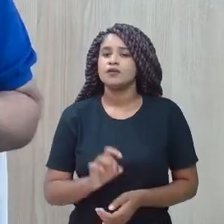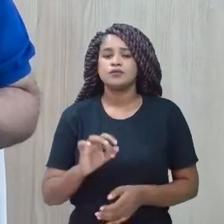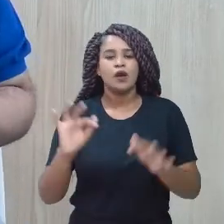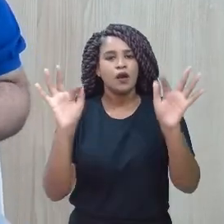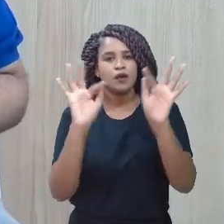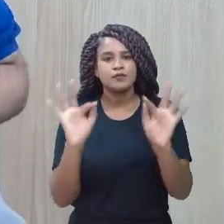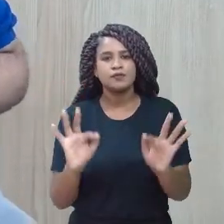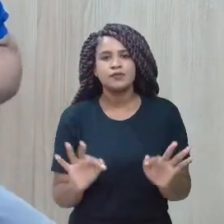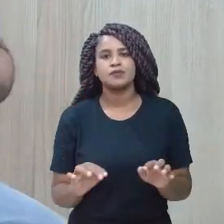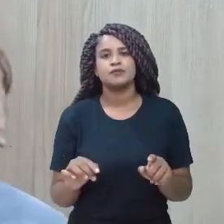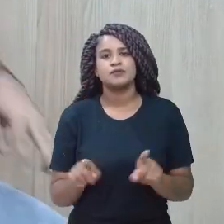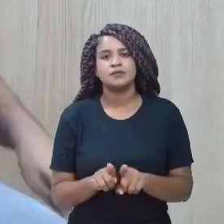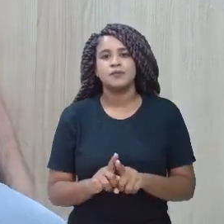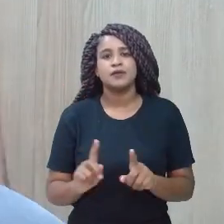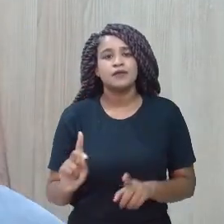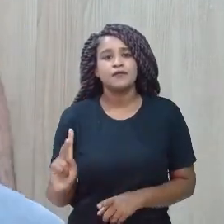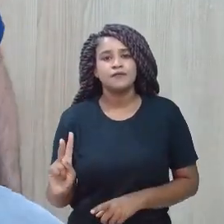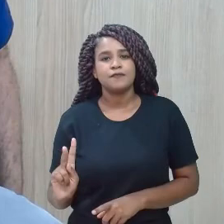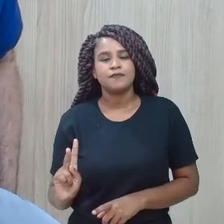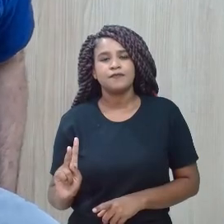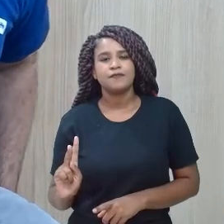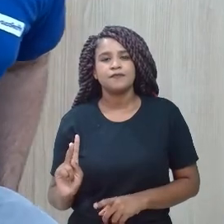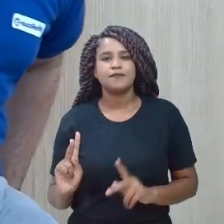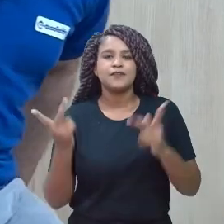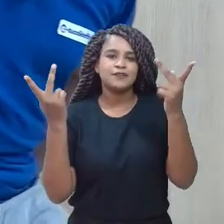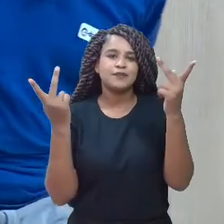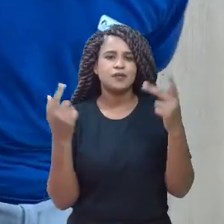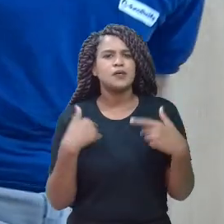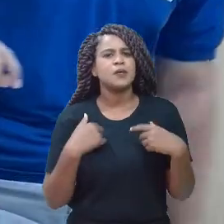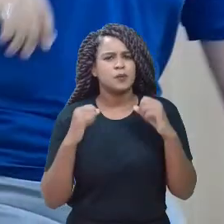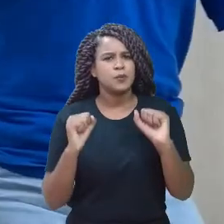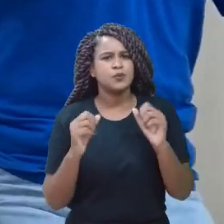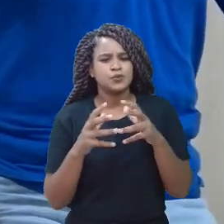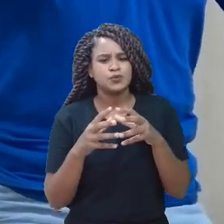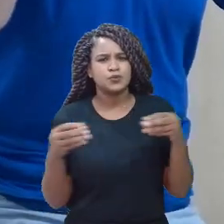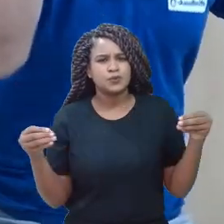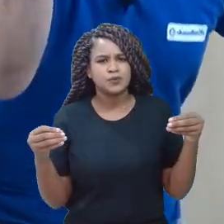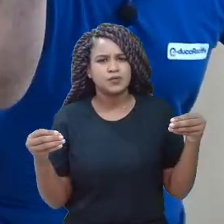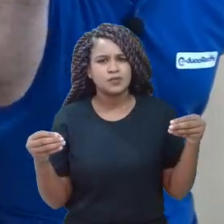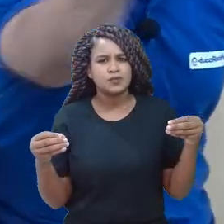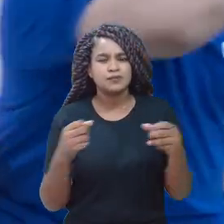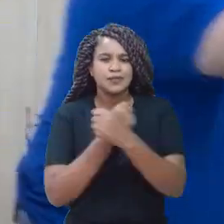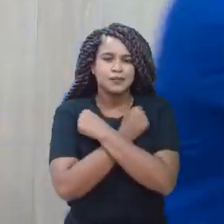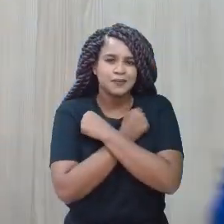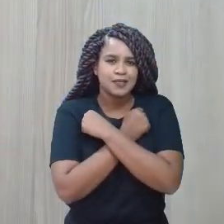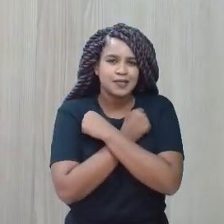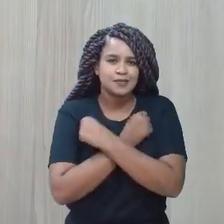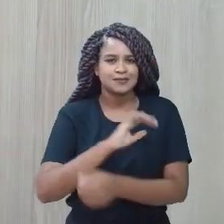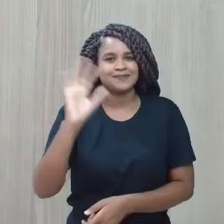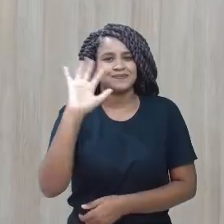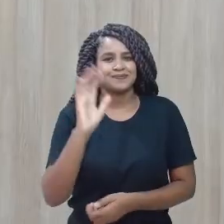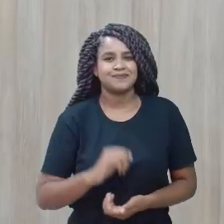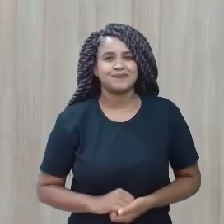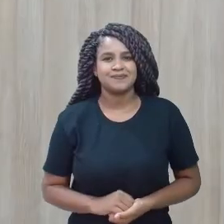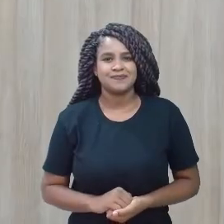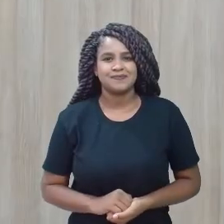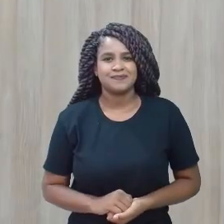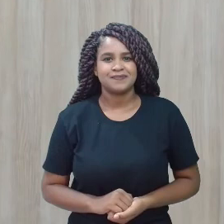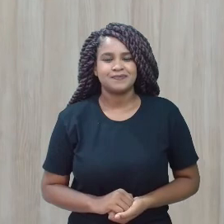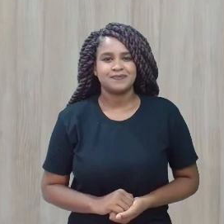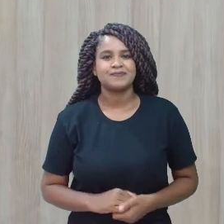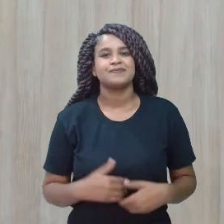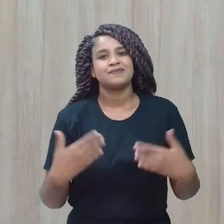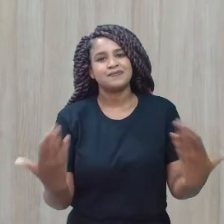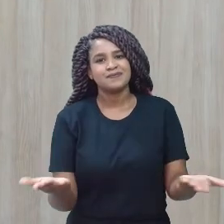só vitória. Eu posso desaparecer aqui hoje, né, professora? Por que não, né? Por favor. Forte abraço, galera!